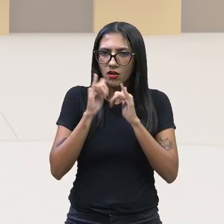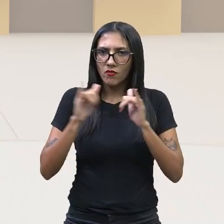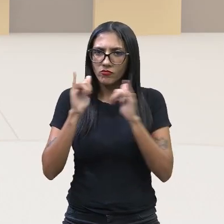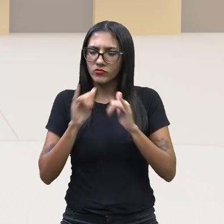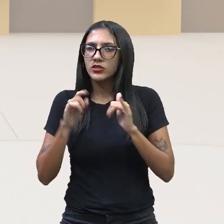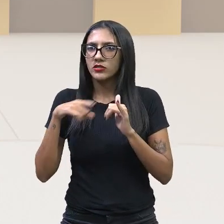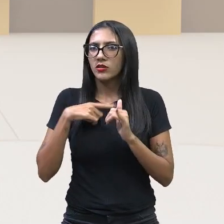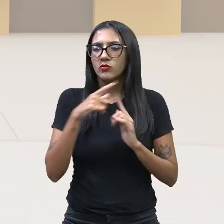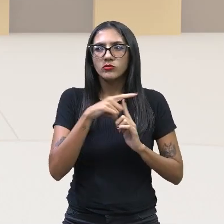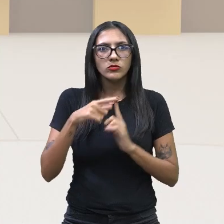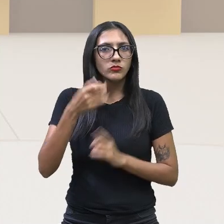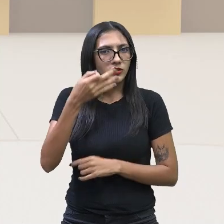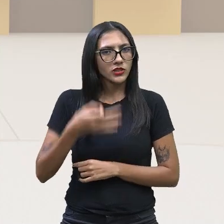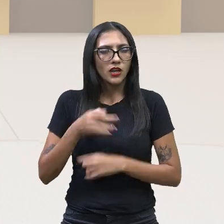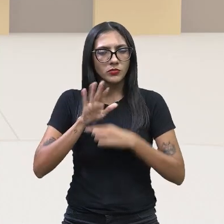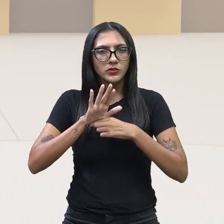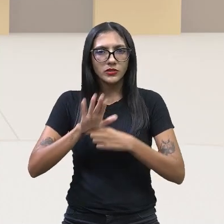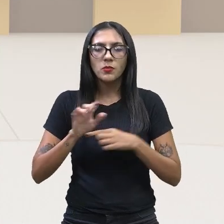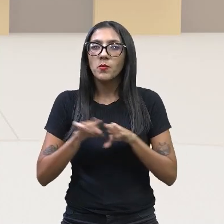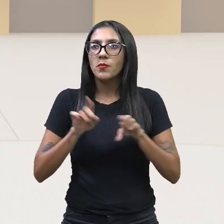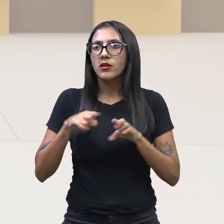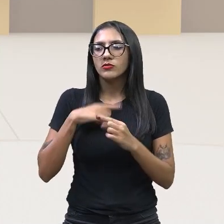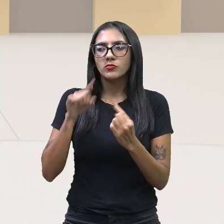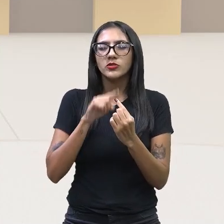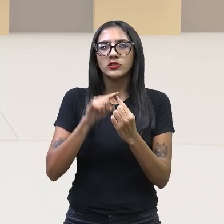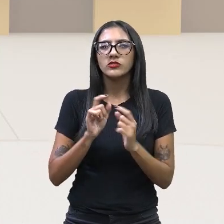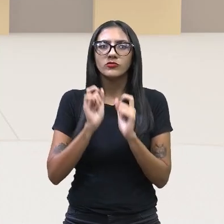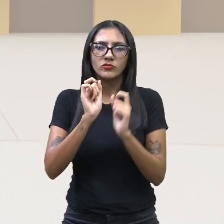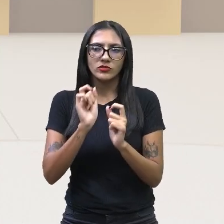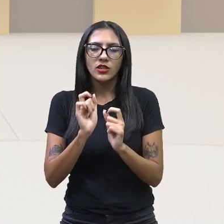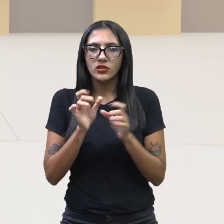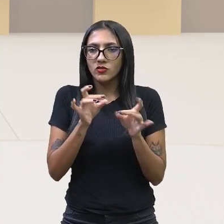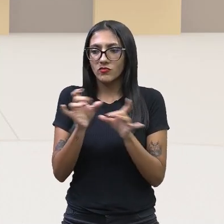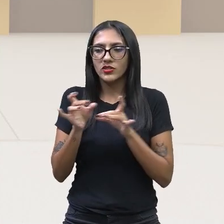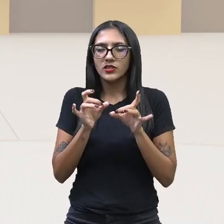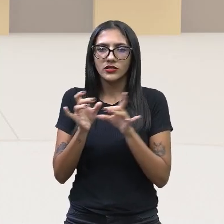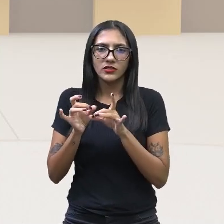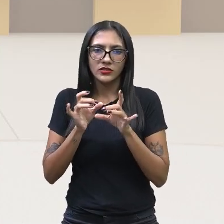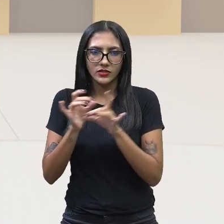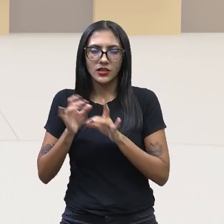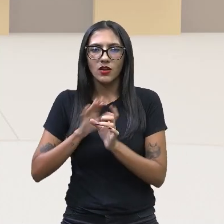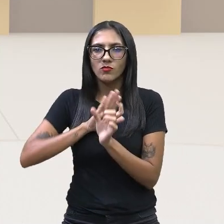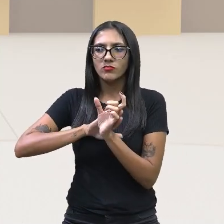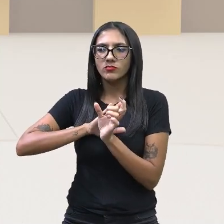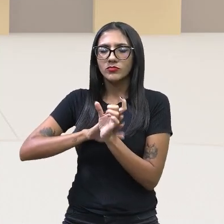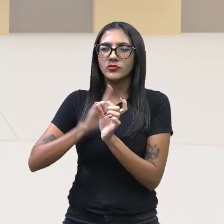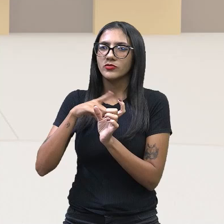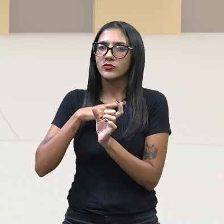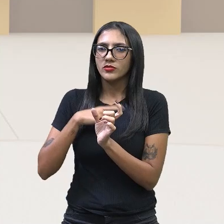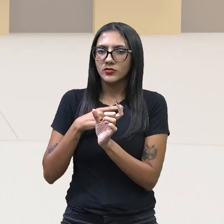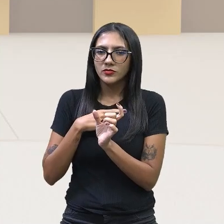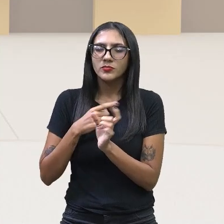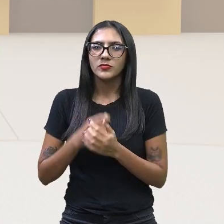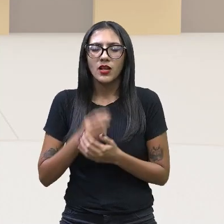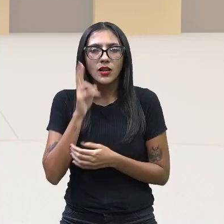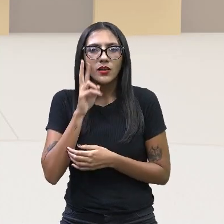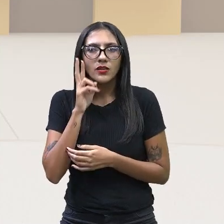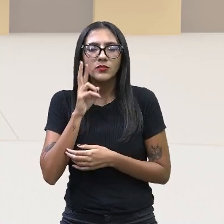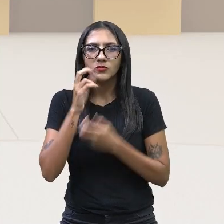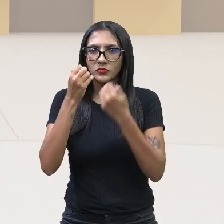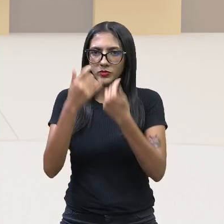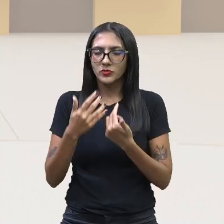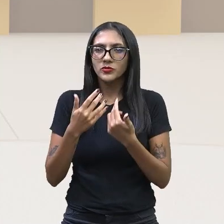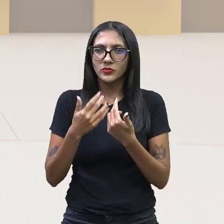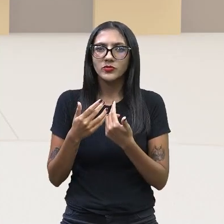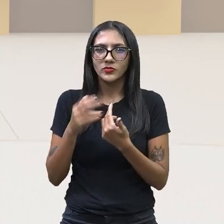linguagem adequada e tudo mais, mas com a finalidade de vender. Ele difere radicalmente da propaganda. No caso que nós vimos aqui, era para doação